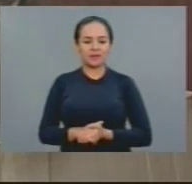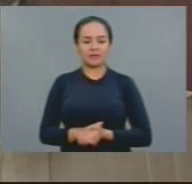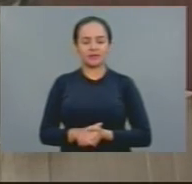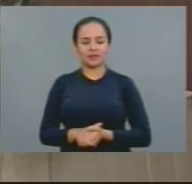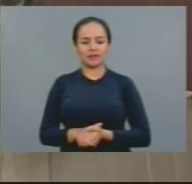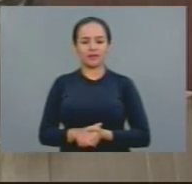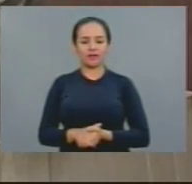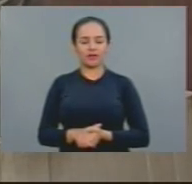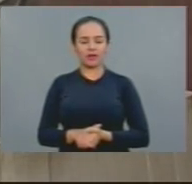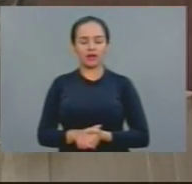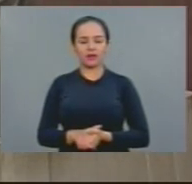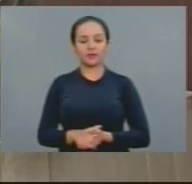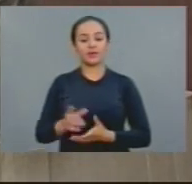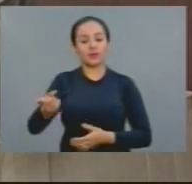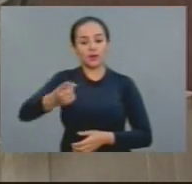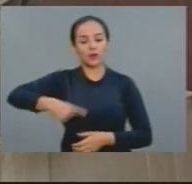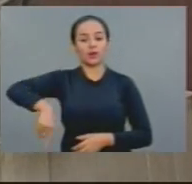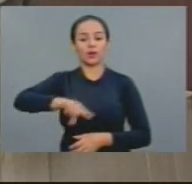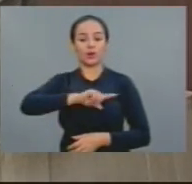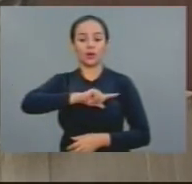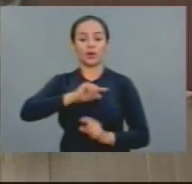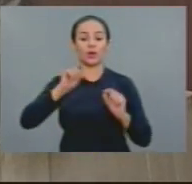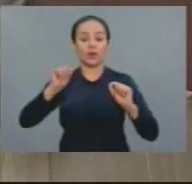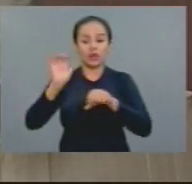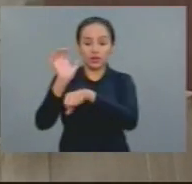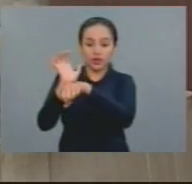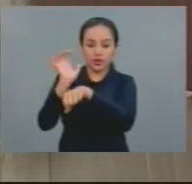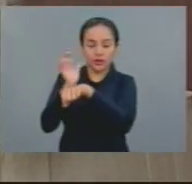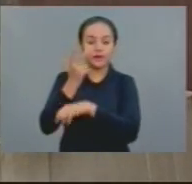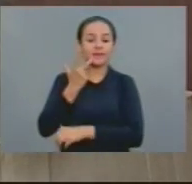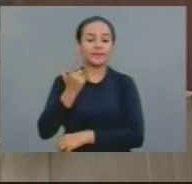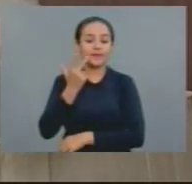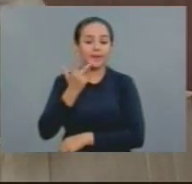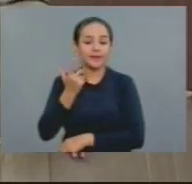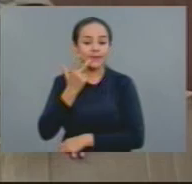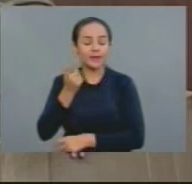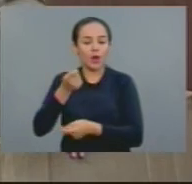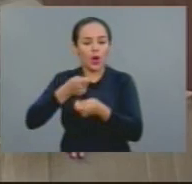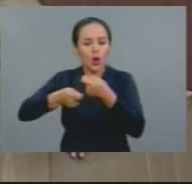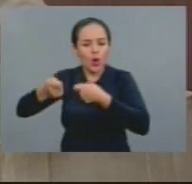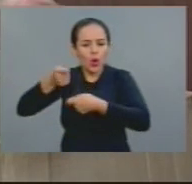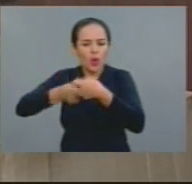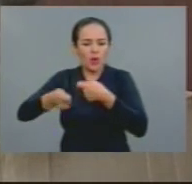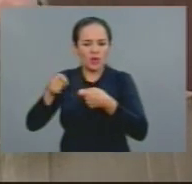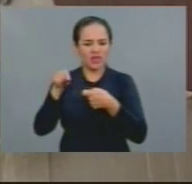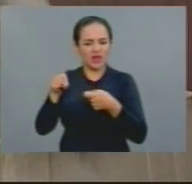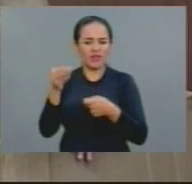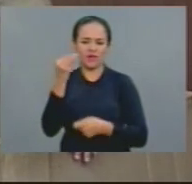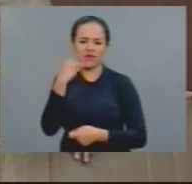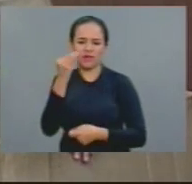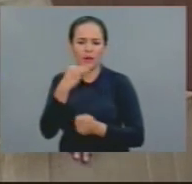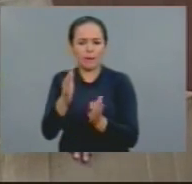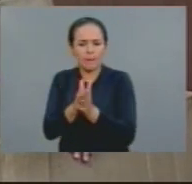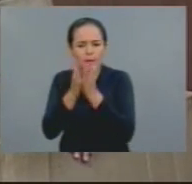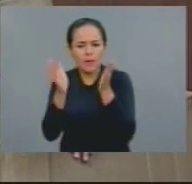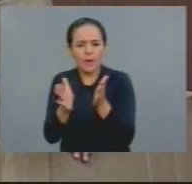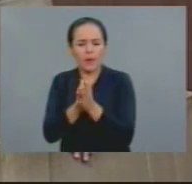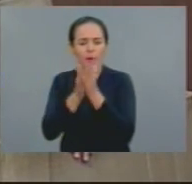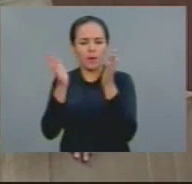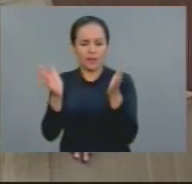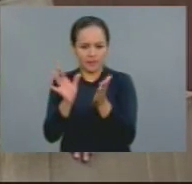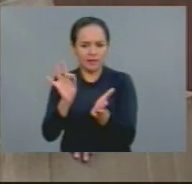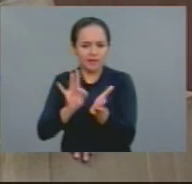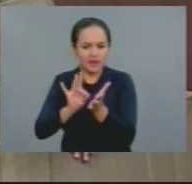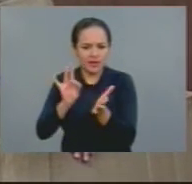exatamente porque nós somos um Estado economicamente pobre em relação ao